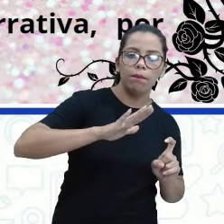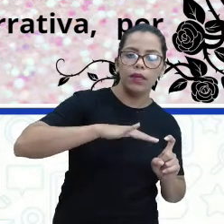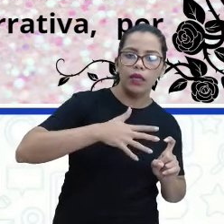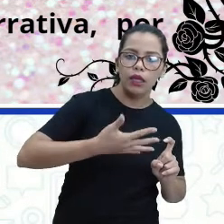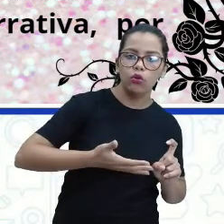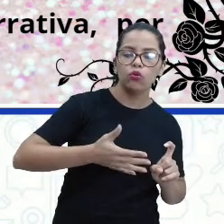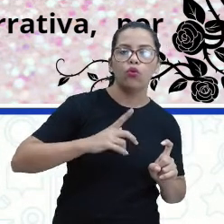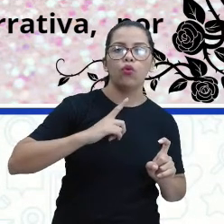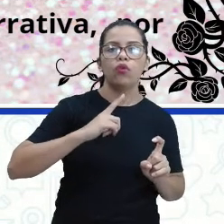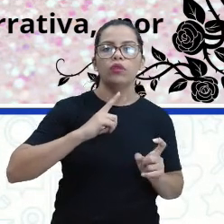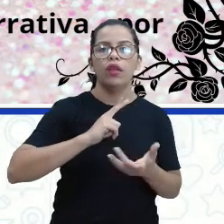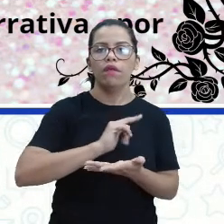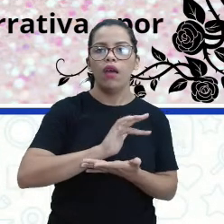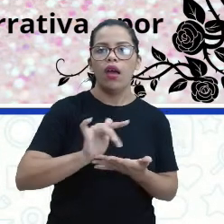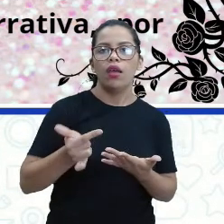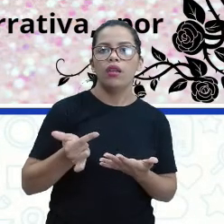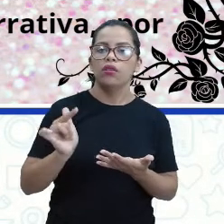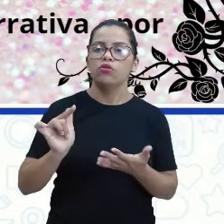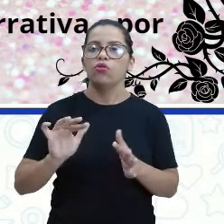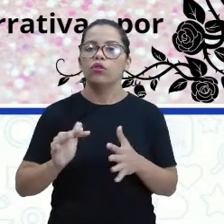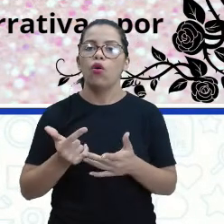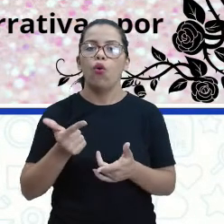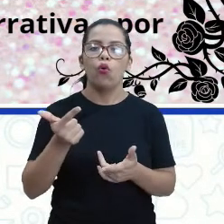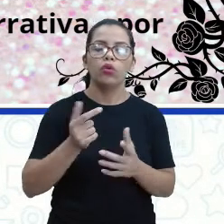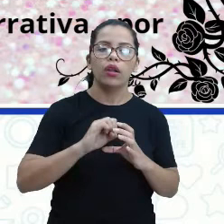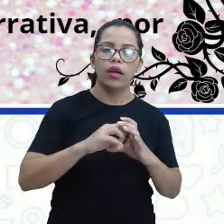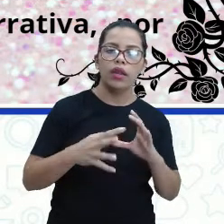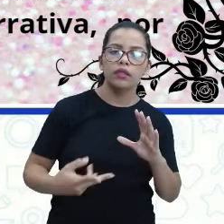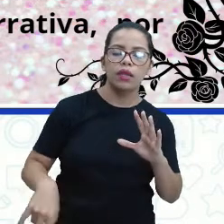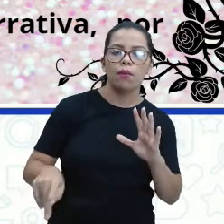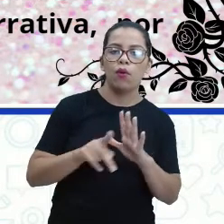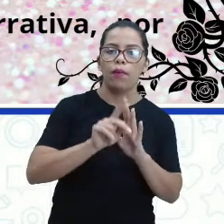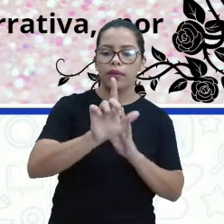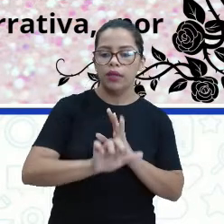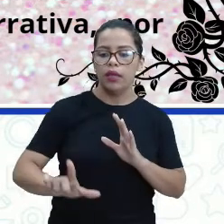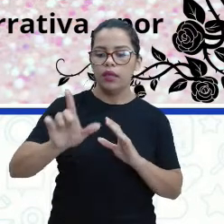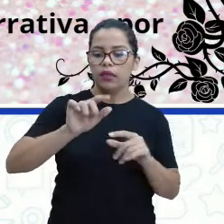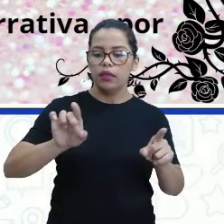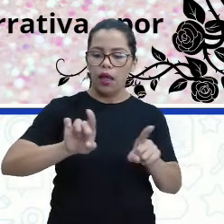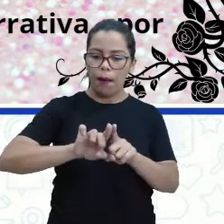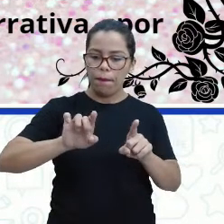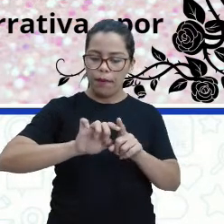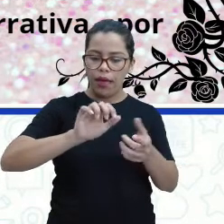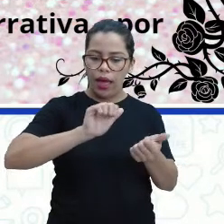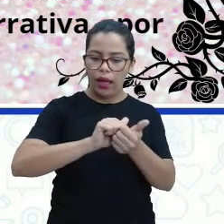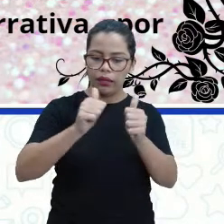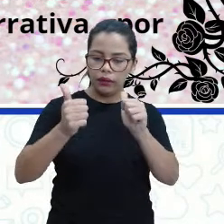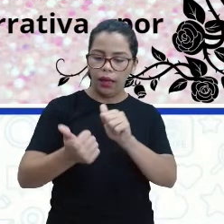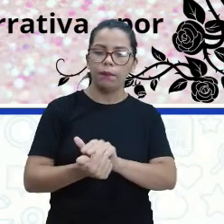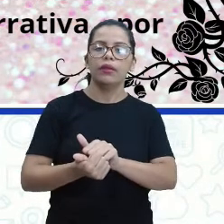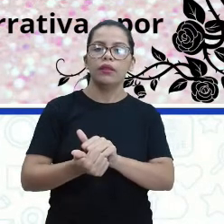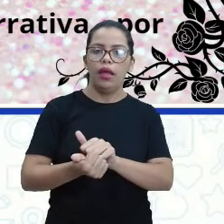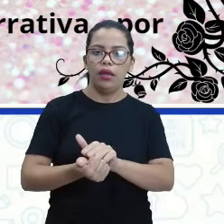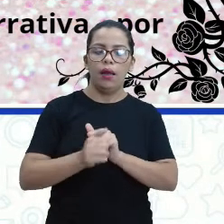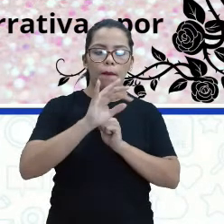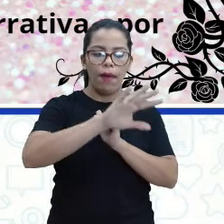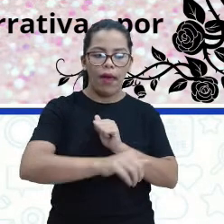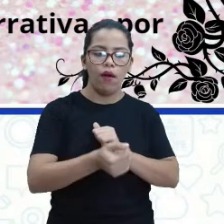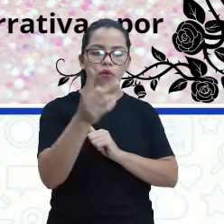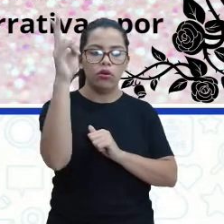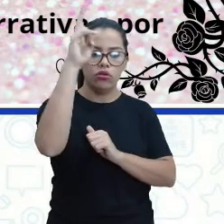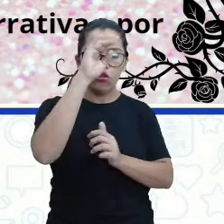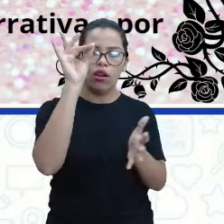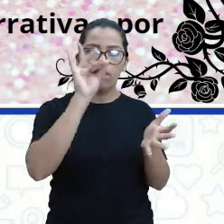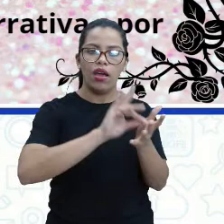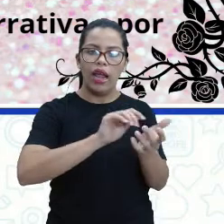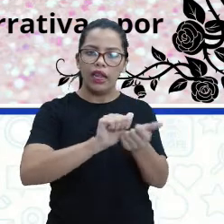fantasia. Outras características de literatura podem ser adaptadas a histórias fictícias ou verdadeiras. O drama, as histórias curtas,